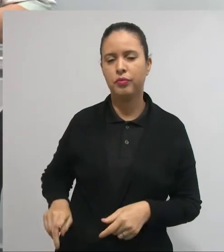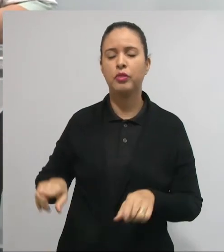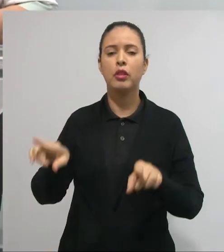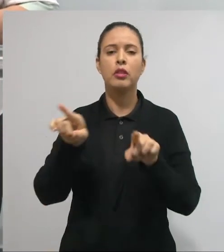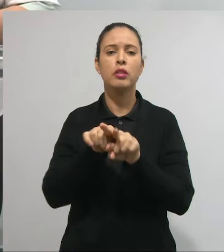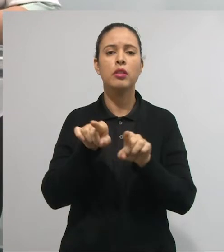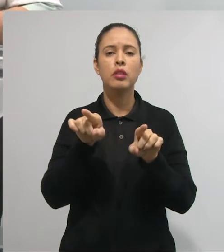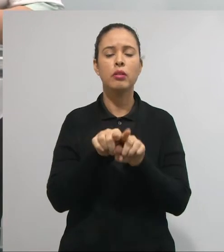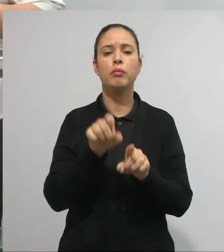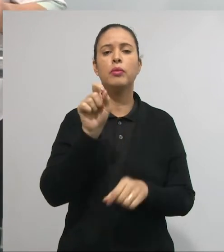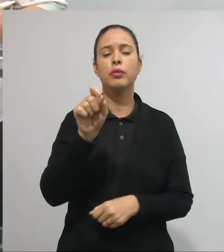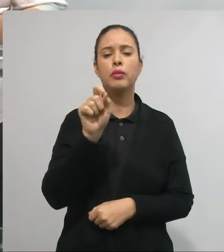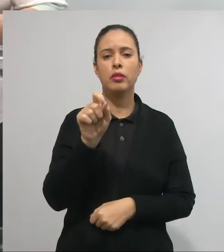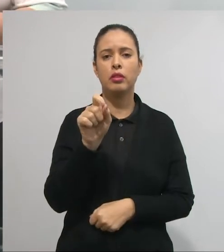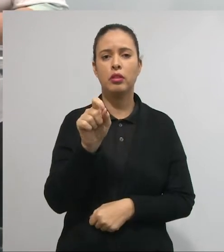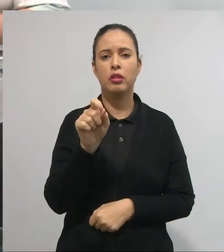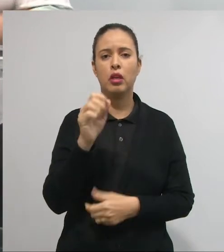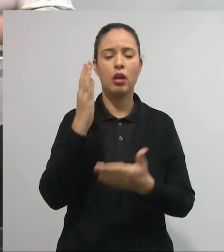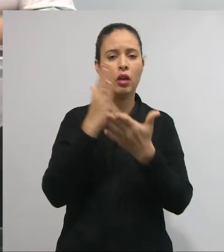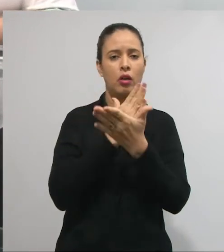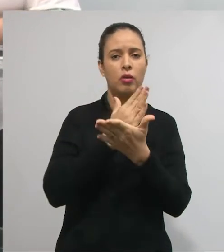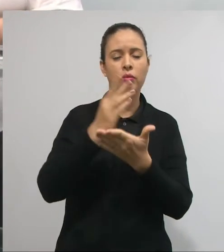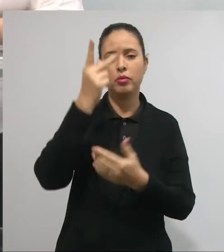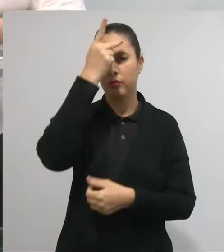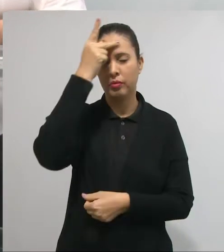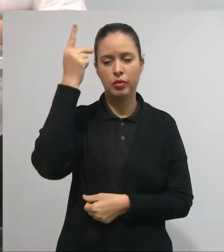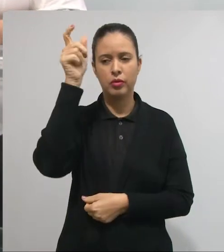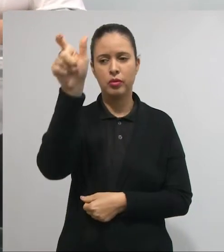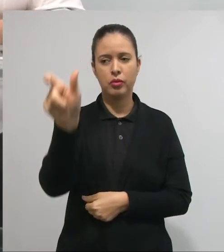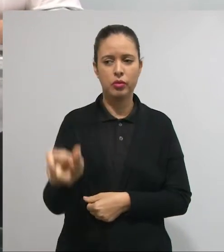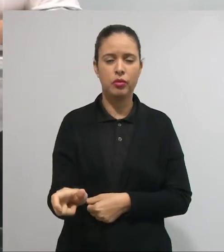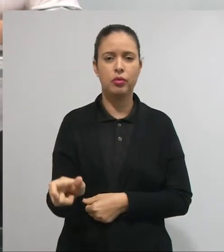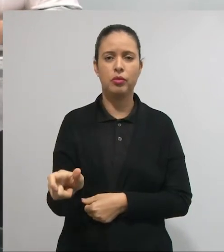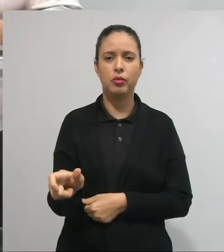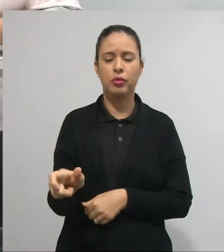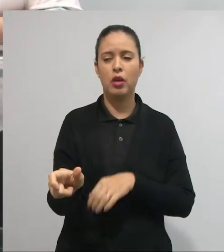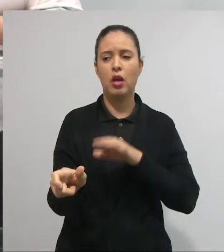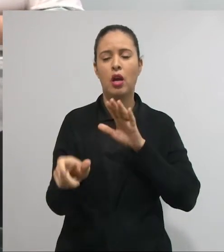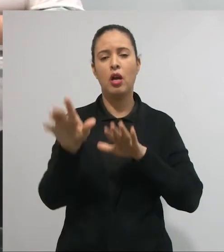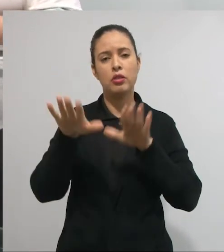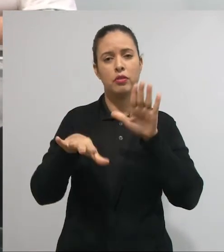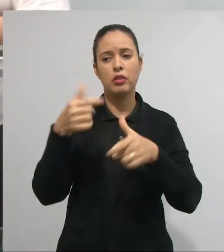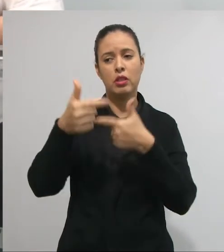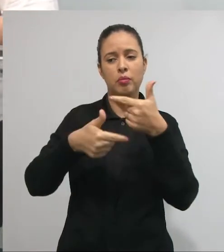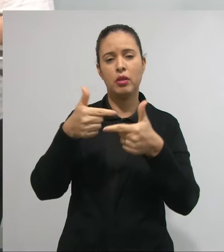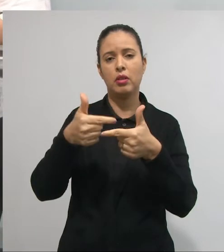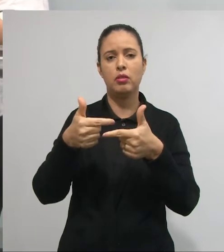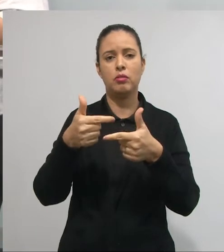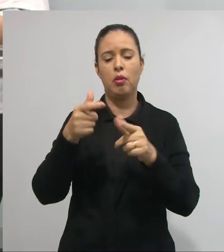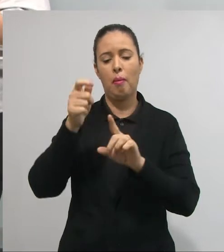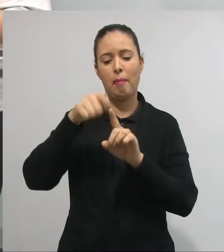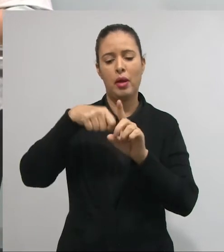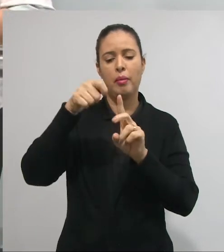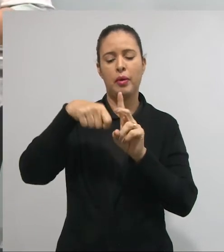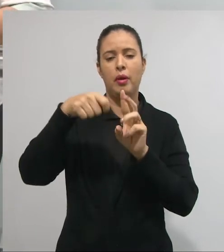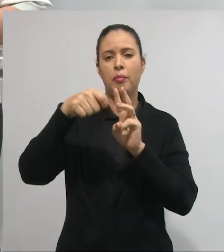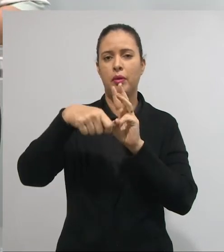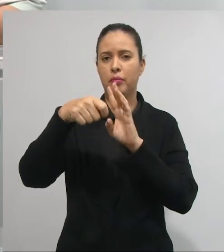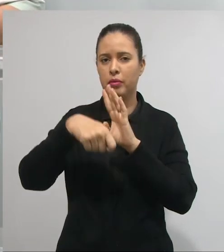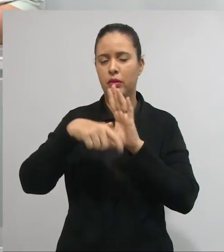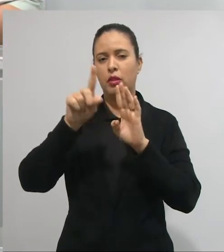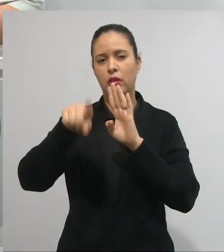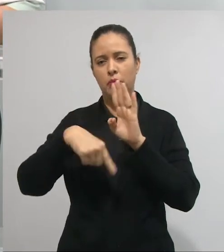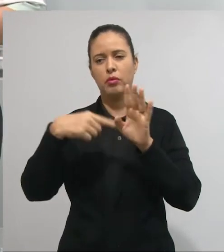absorvidos pelos gestores como uma função temporária, existem servidores que